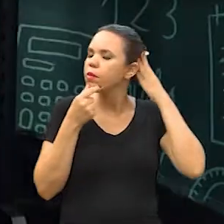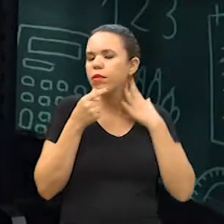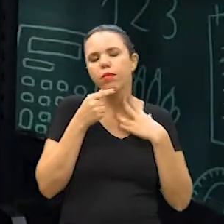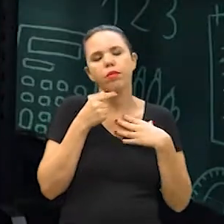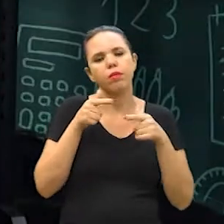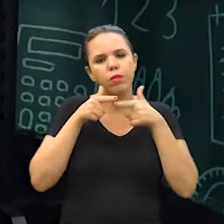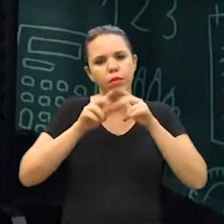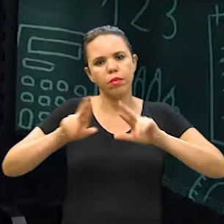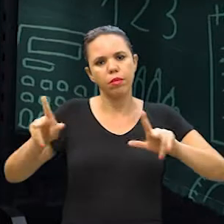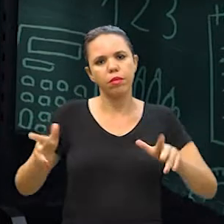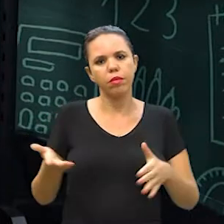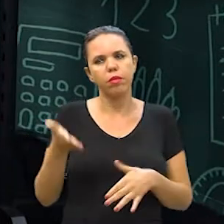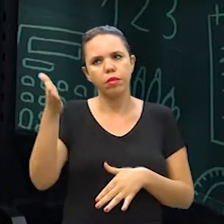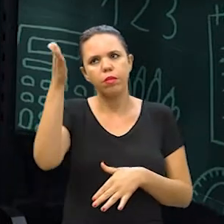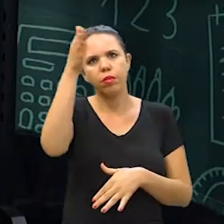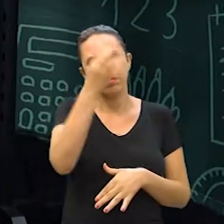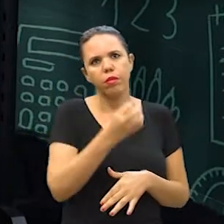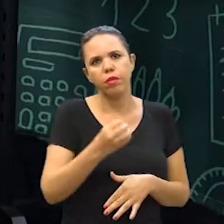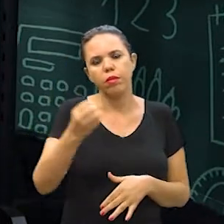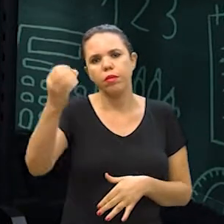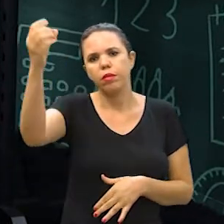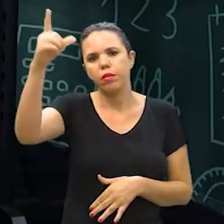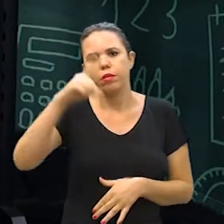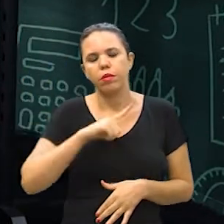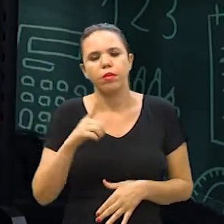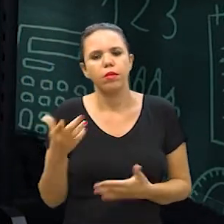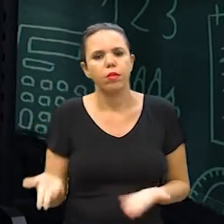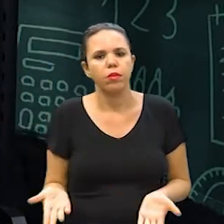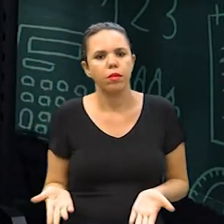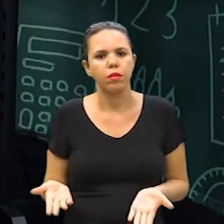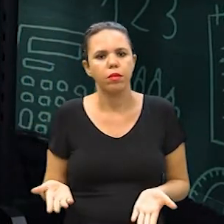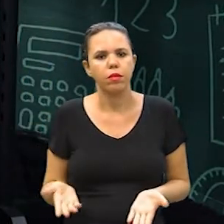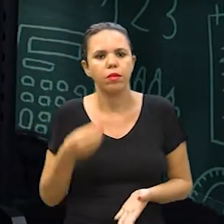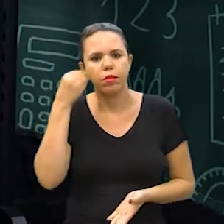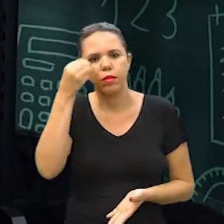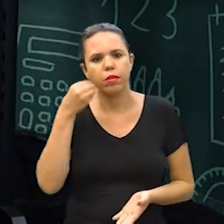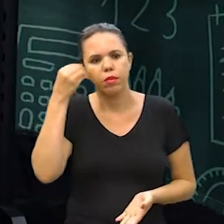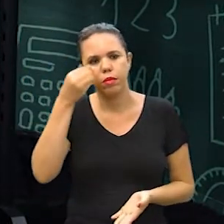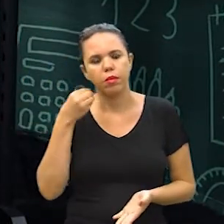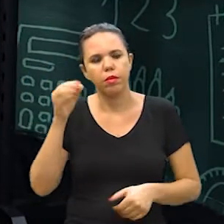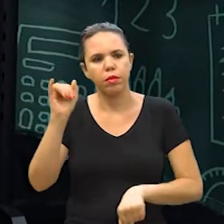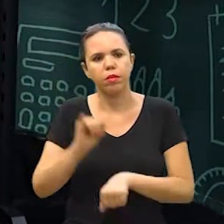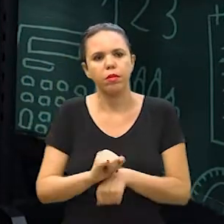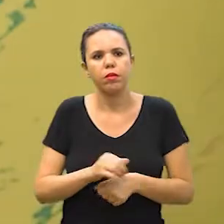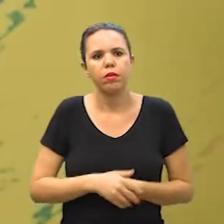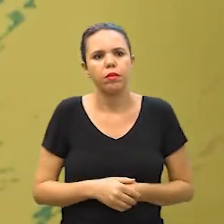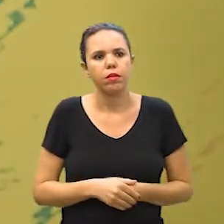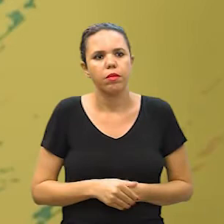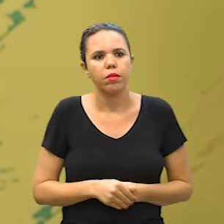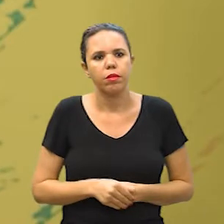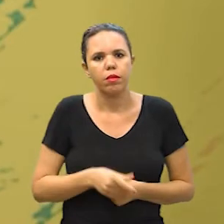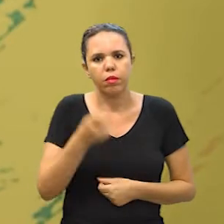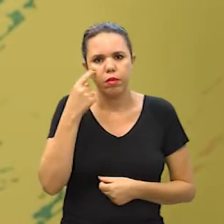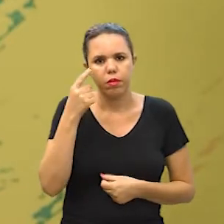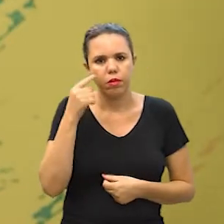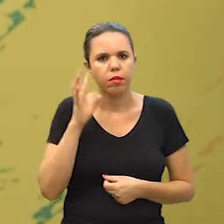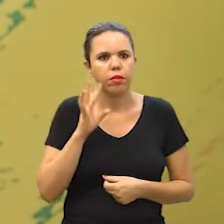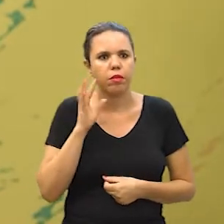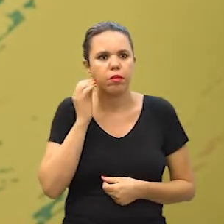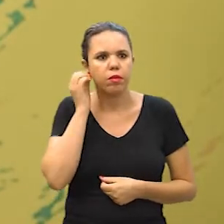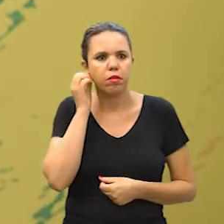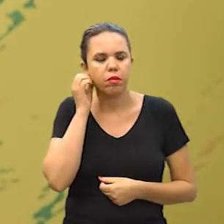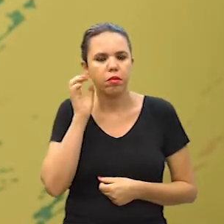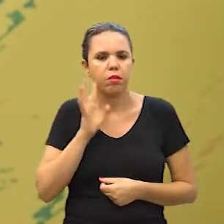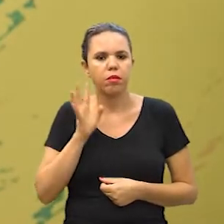aptos a poder viajar e ter estas experiências internacionais. Olha só que bacana,